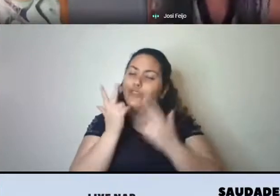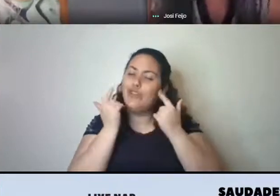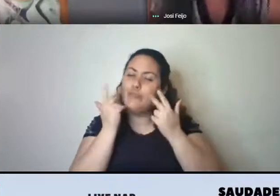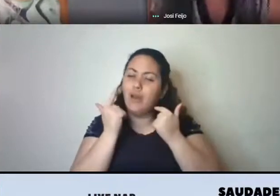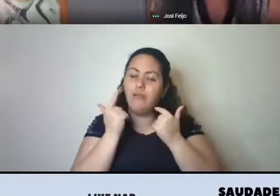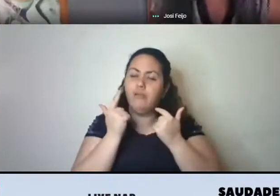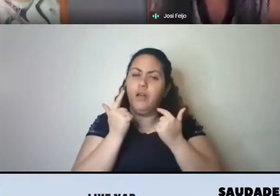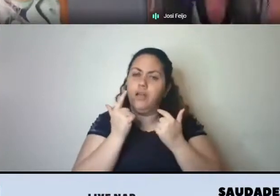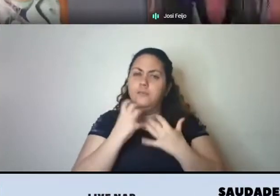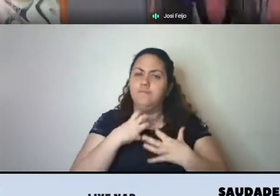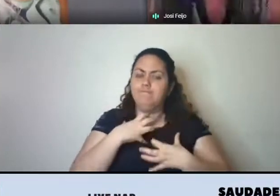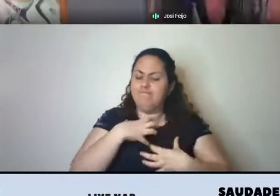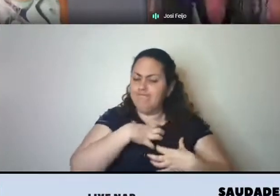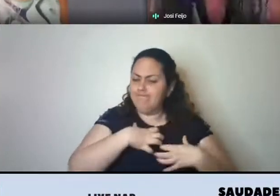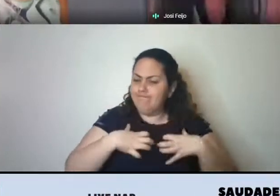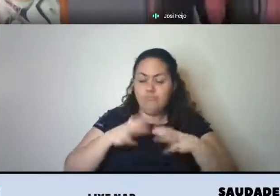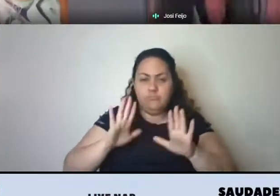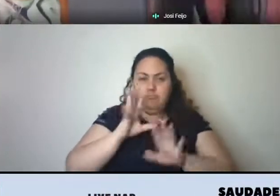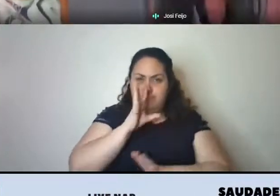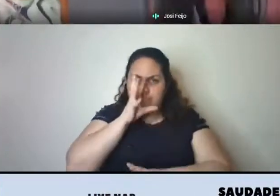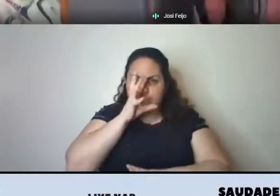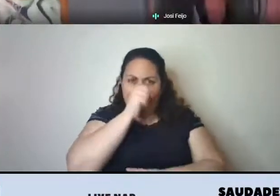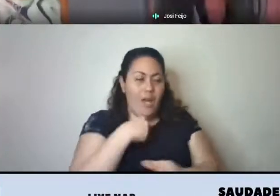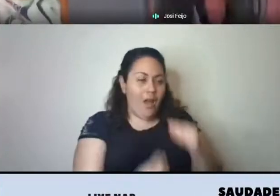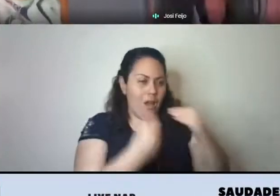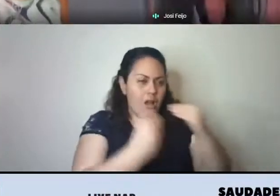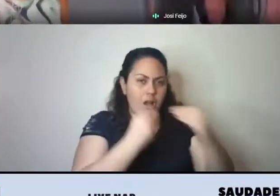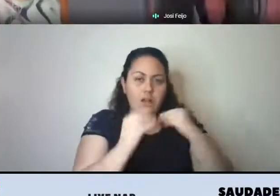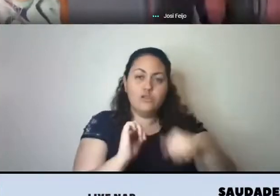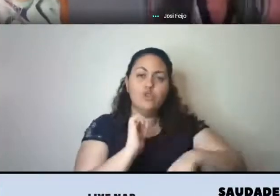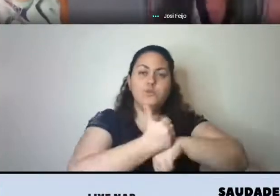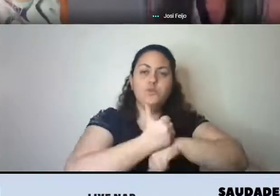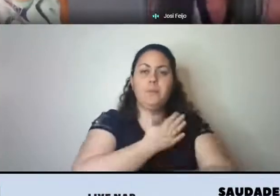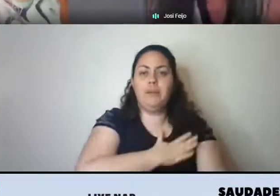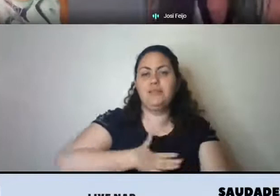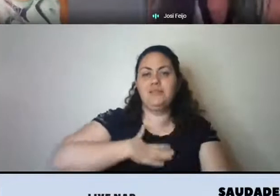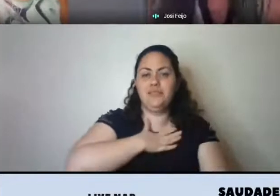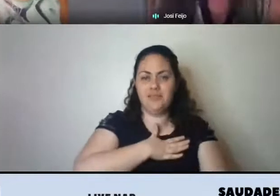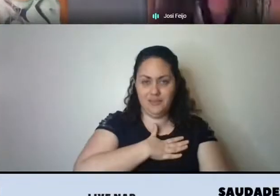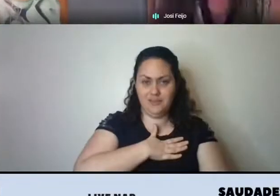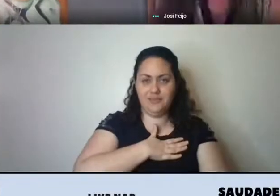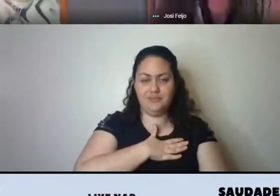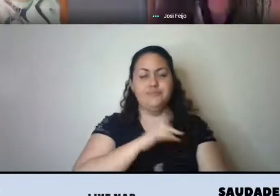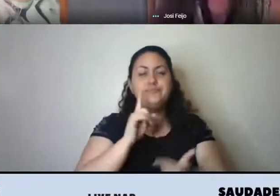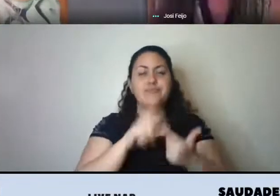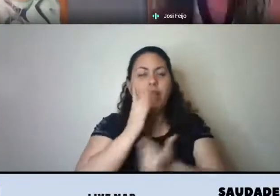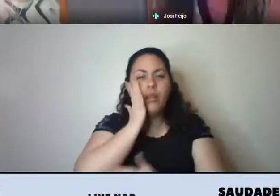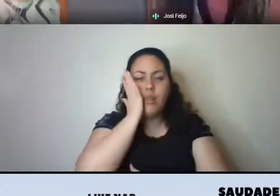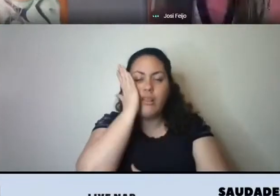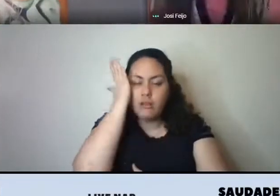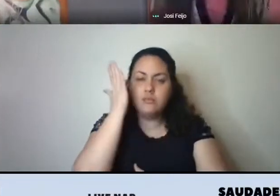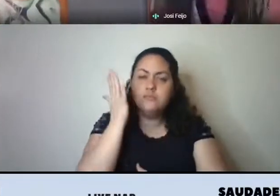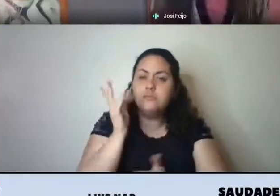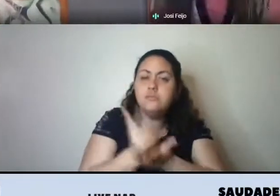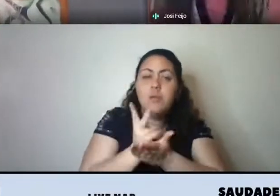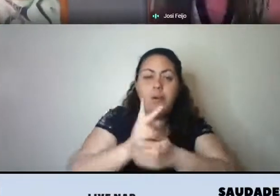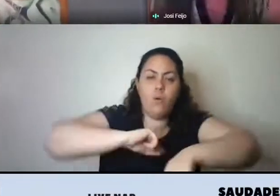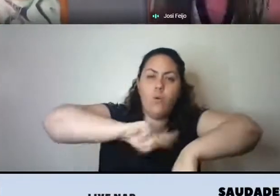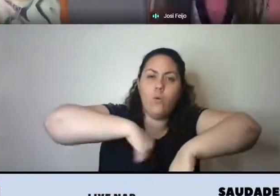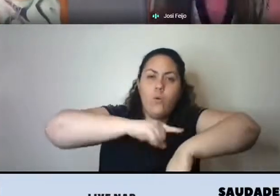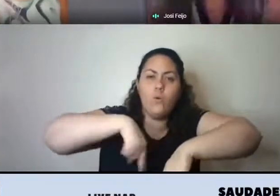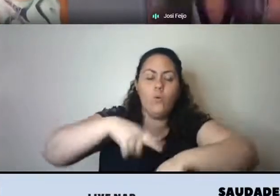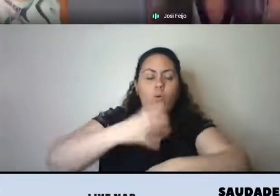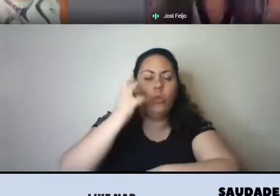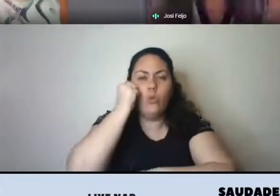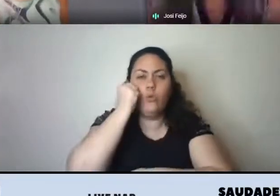porque tu quer colocar o teu prazer em outras coisas, o dormir demais, né? Porque